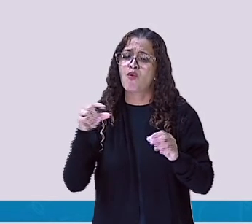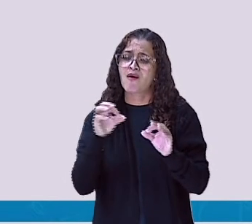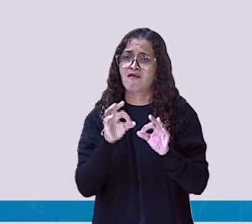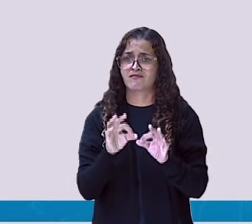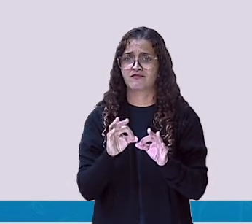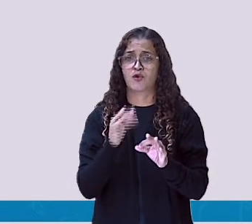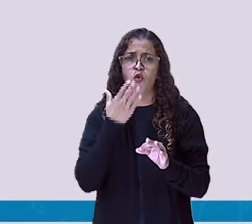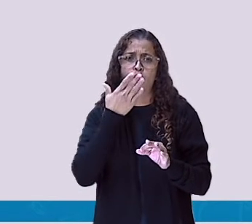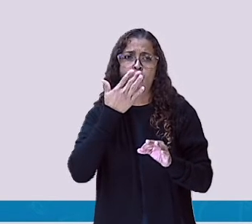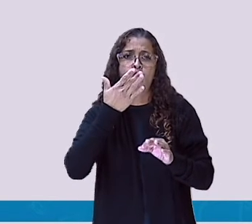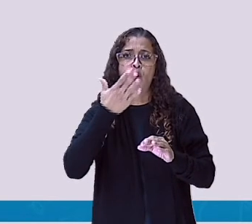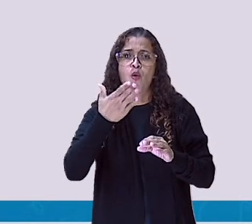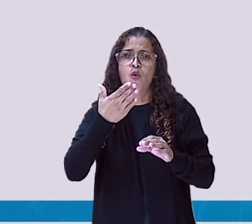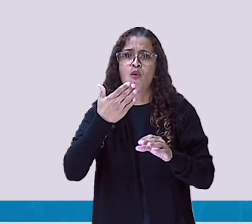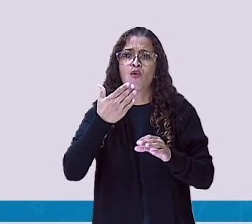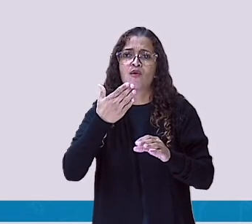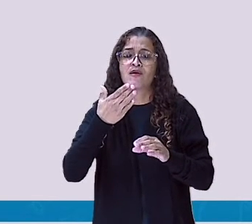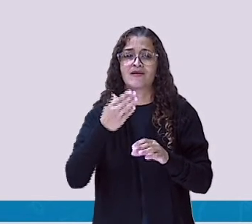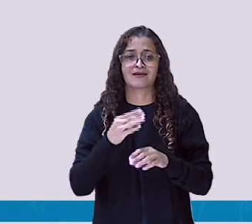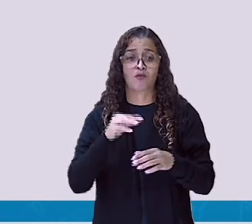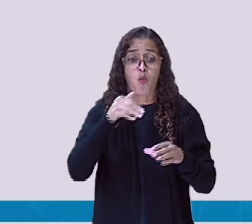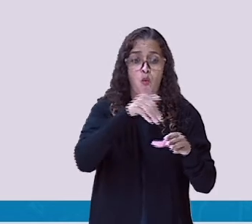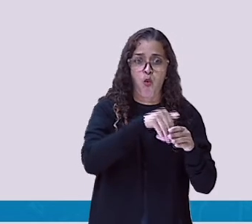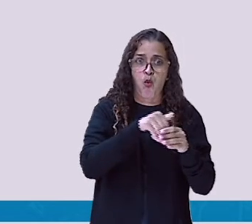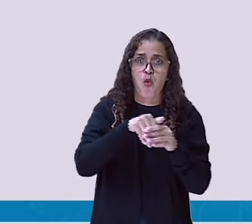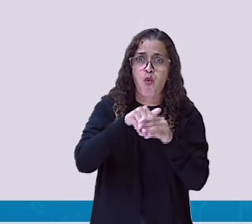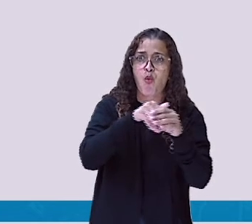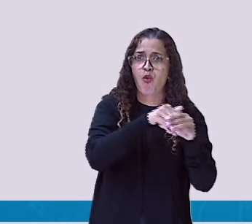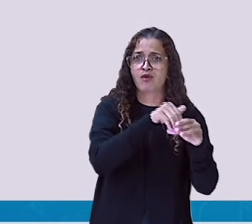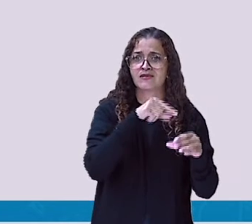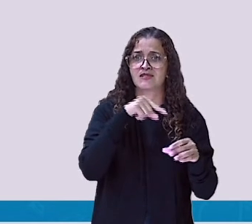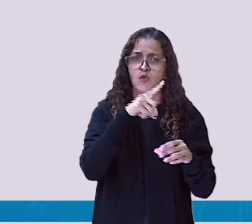E agora, nós inserimos as cores, então